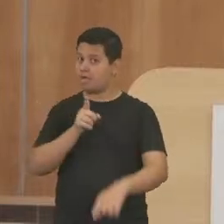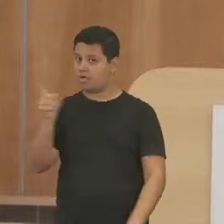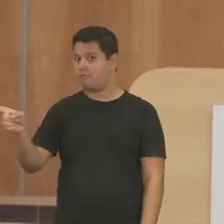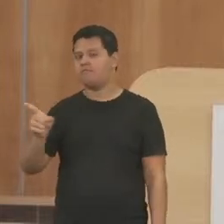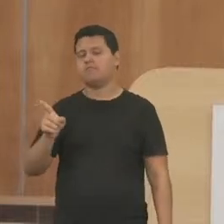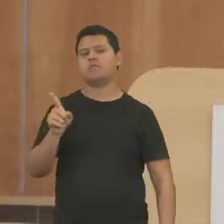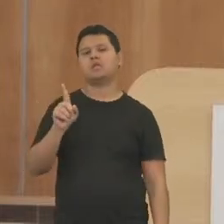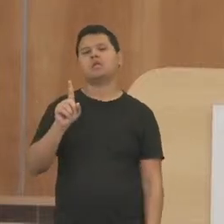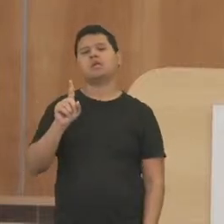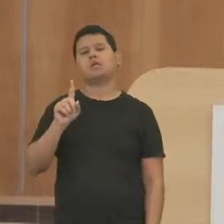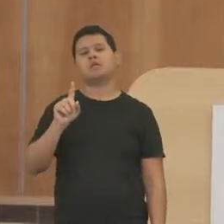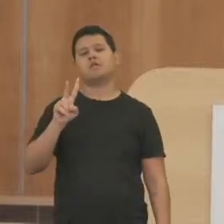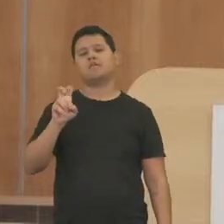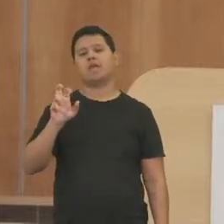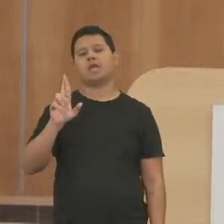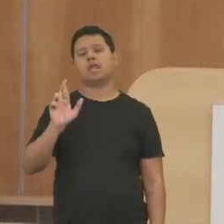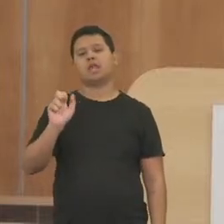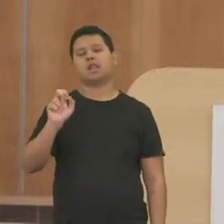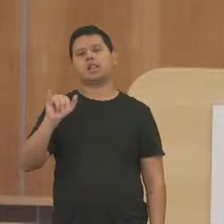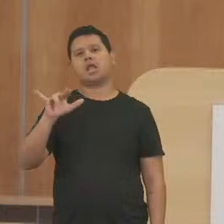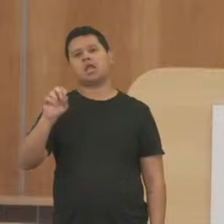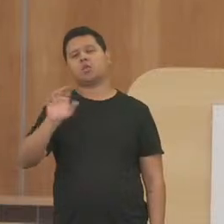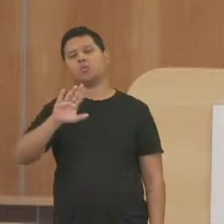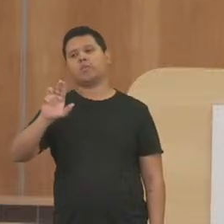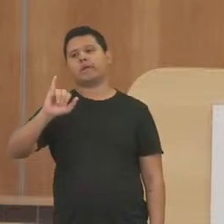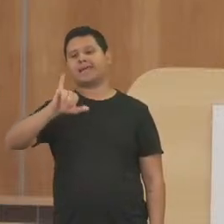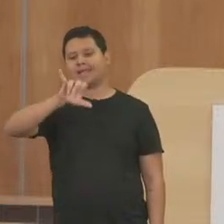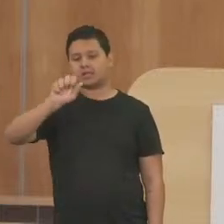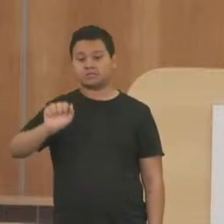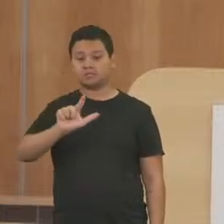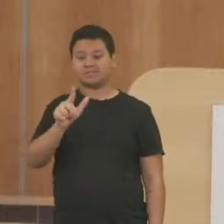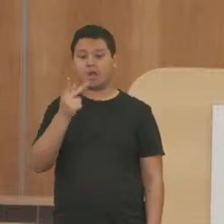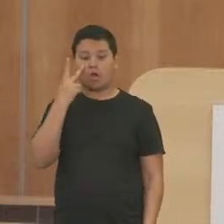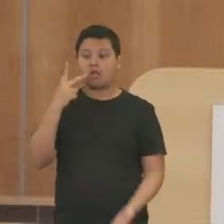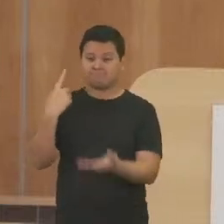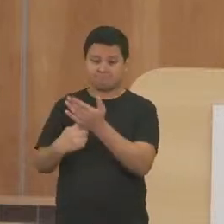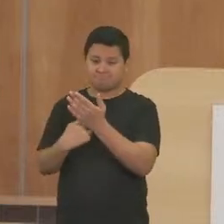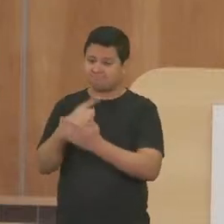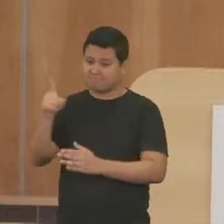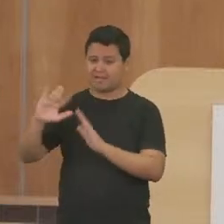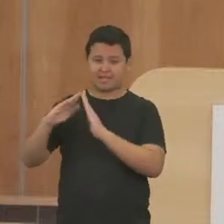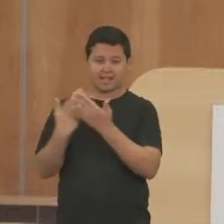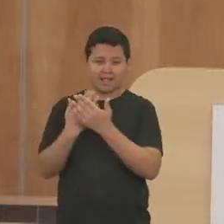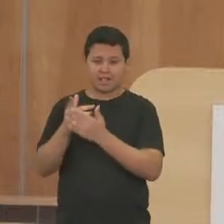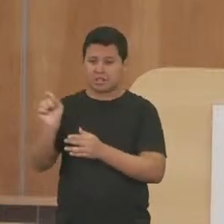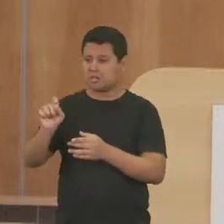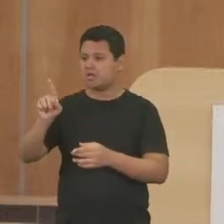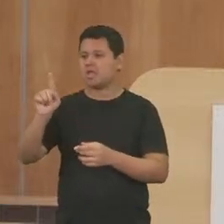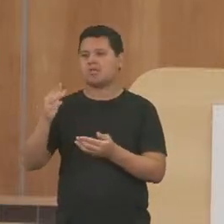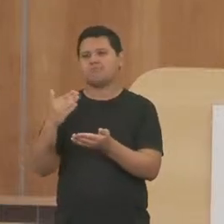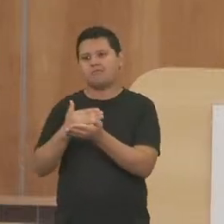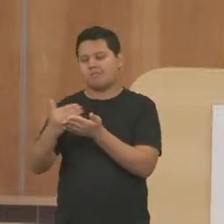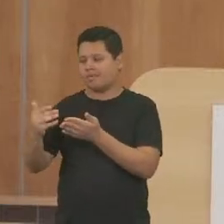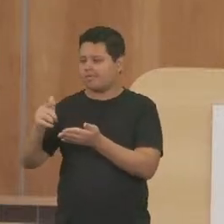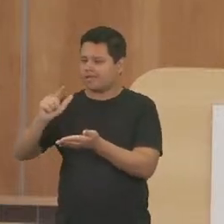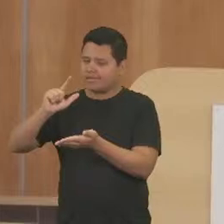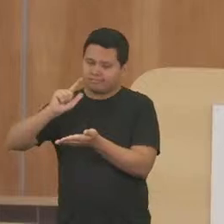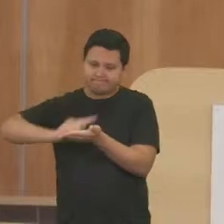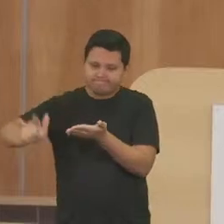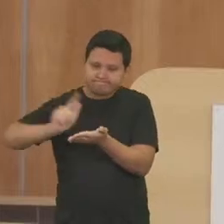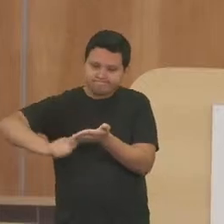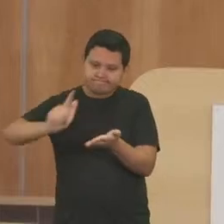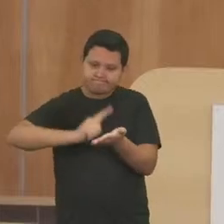com a associação. Tivemos que fazer pedido para que na escola do Veranejal se capinasse, Rafael, o mínimo, que é